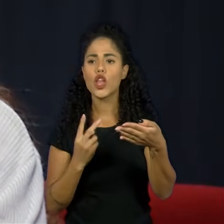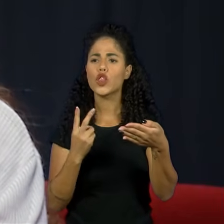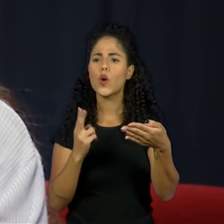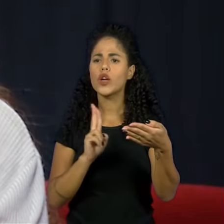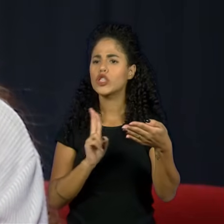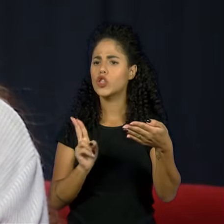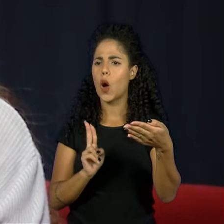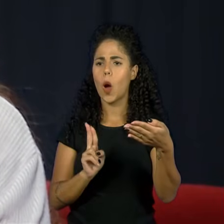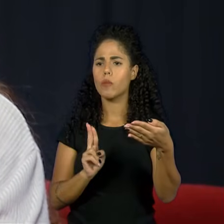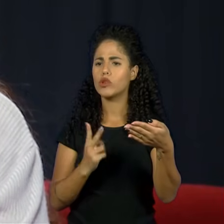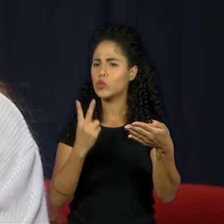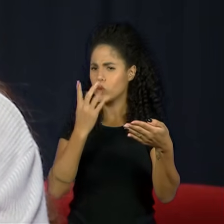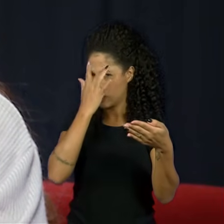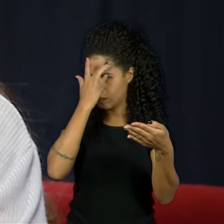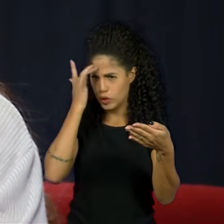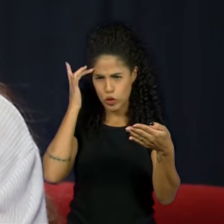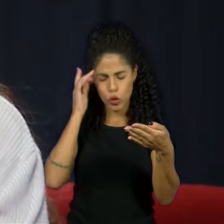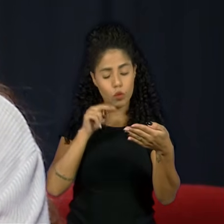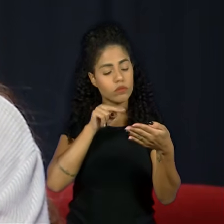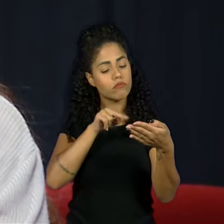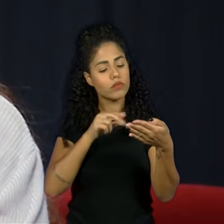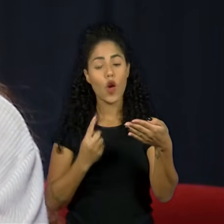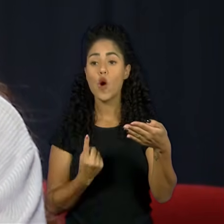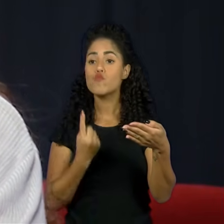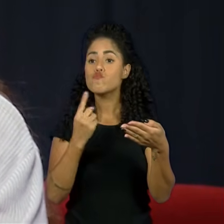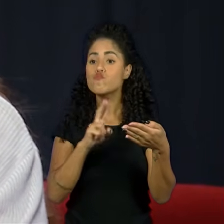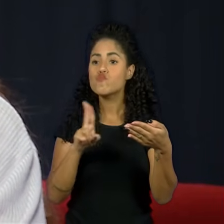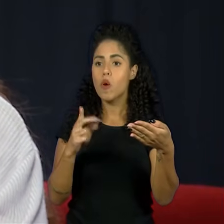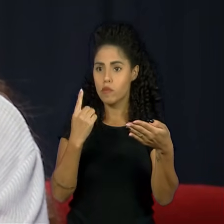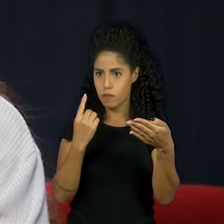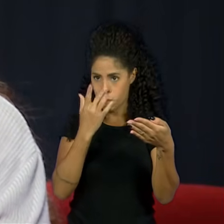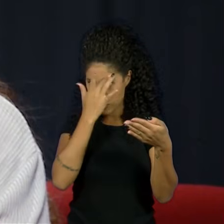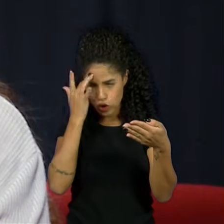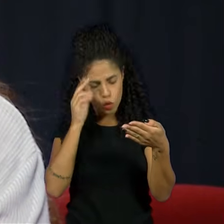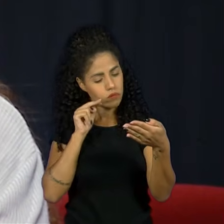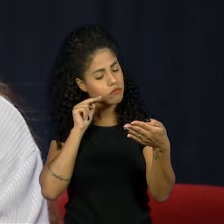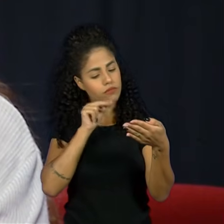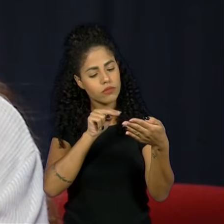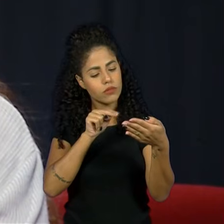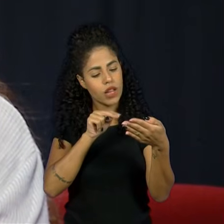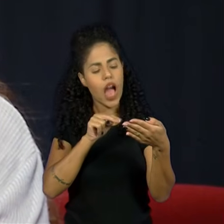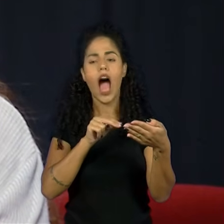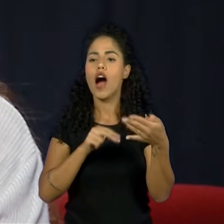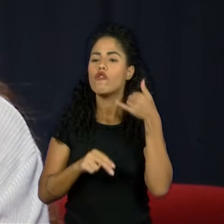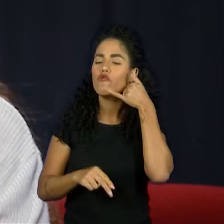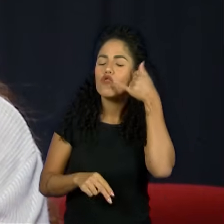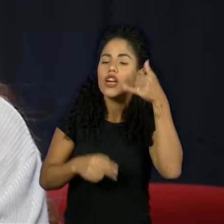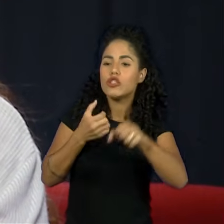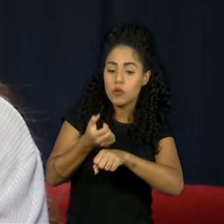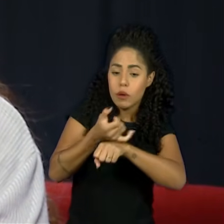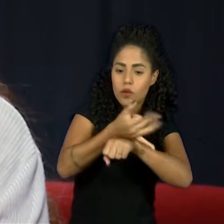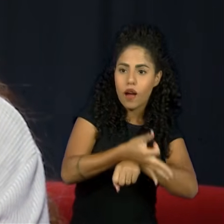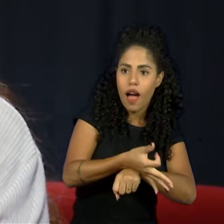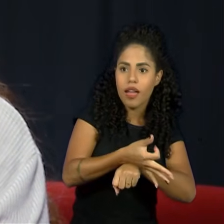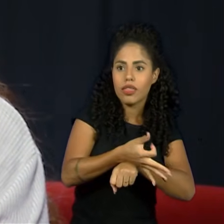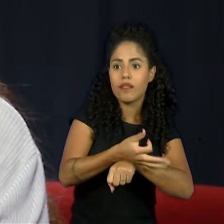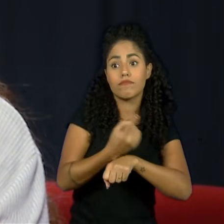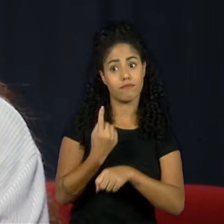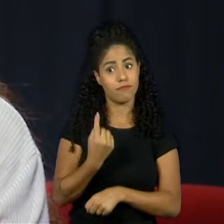É. O nome de uma pessoa, pelo menos uma pessoa, que você pode ligar de madrugada e pedir para te levar no hospital.